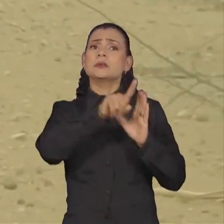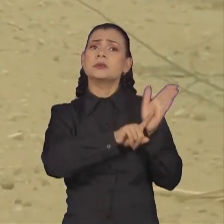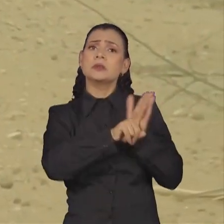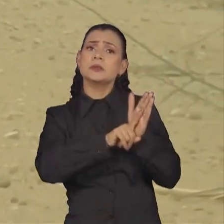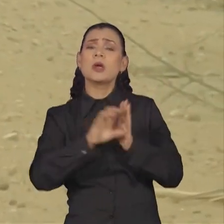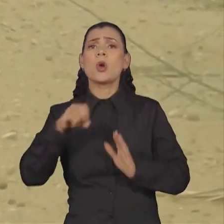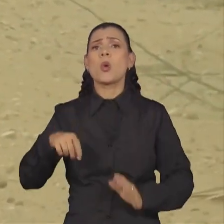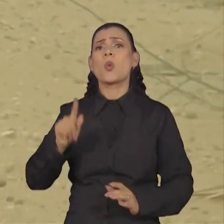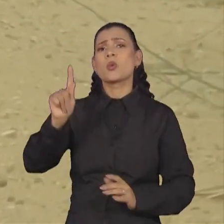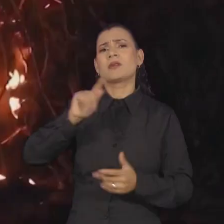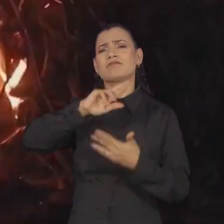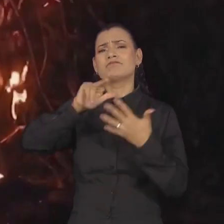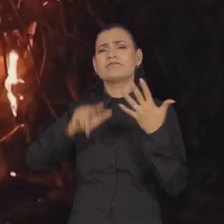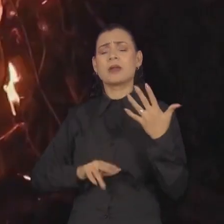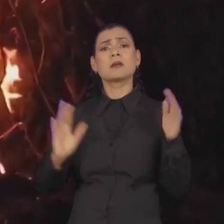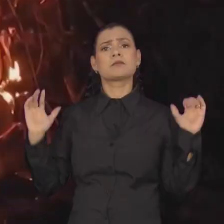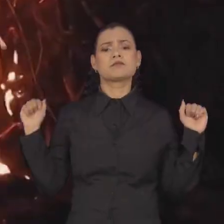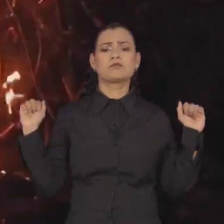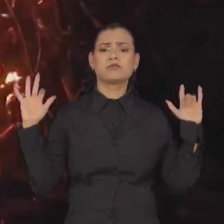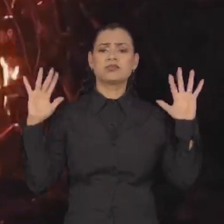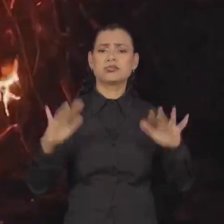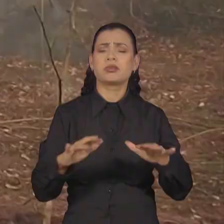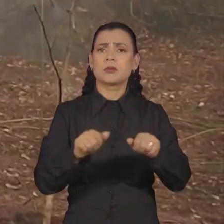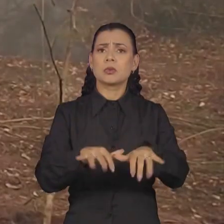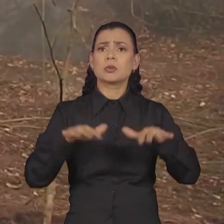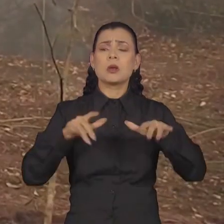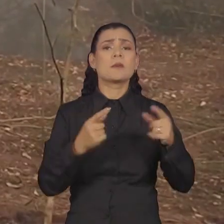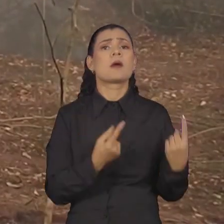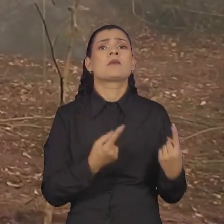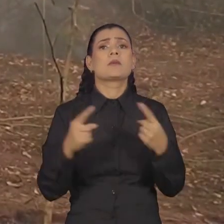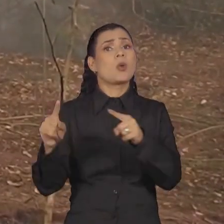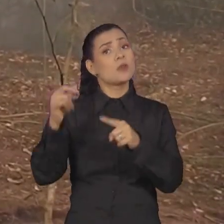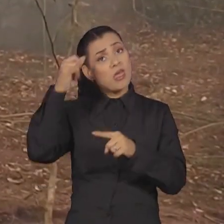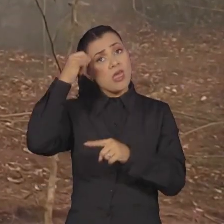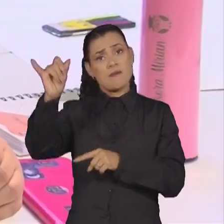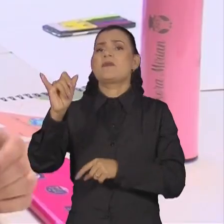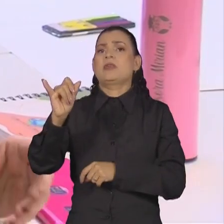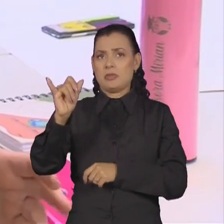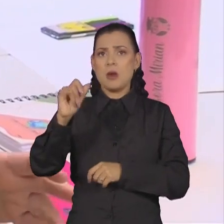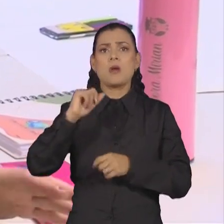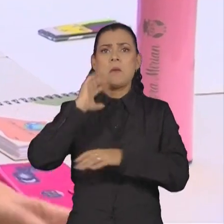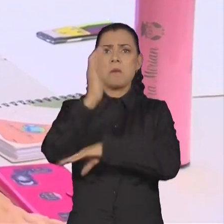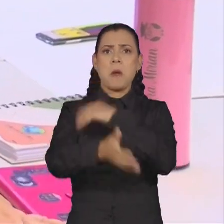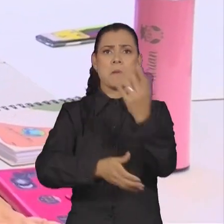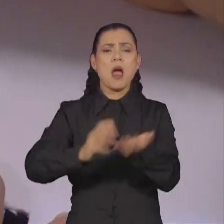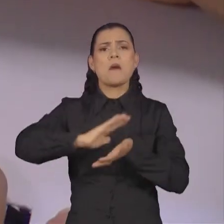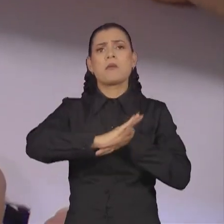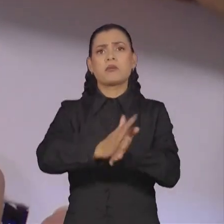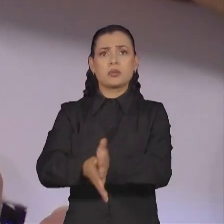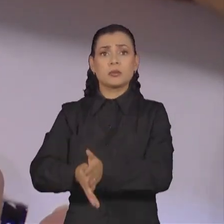organizações não governamentais para debater ações contra a crise climática. Nós implantamos um